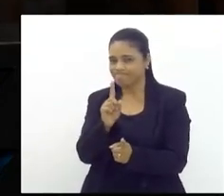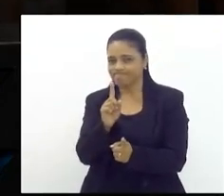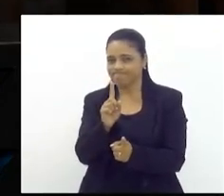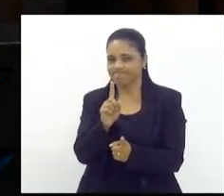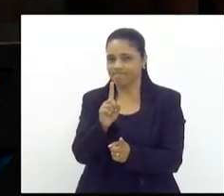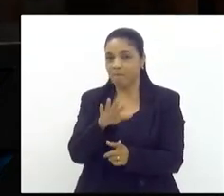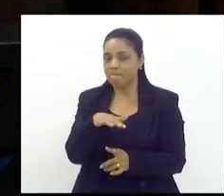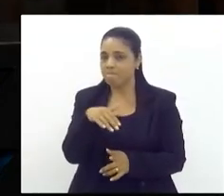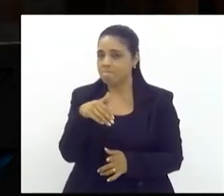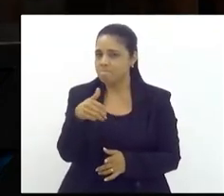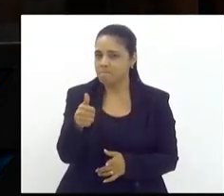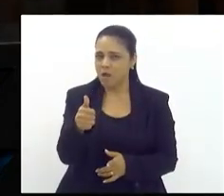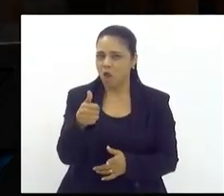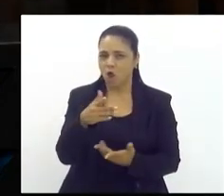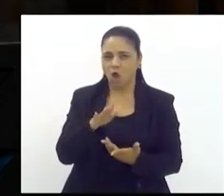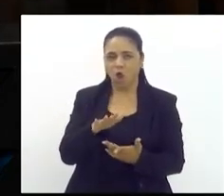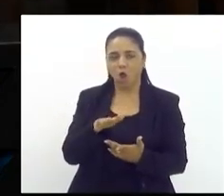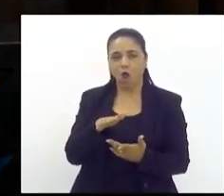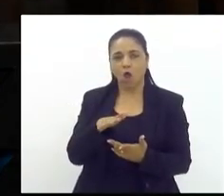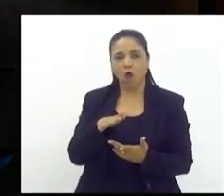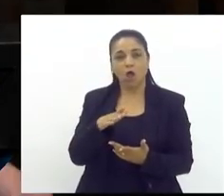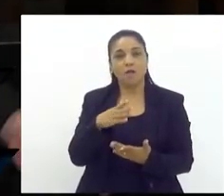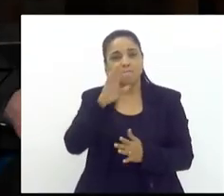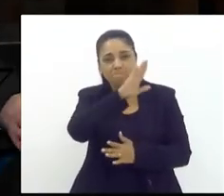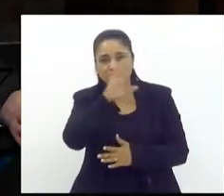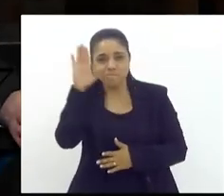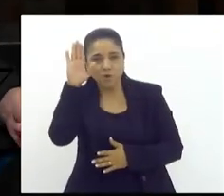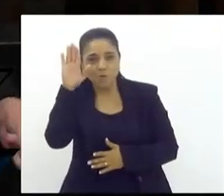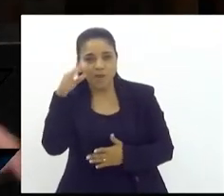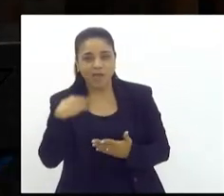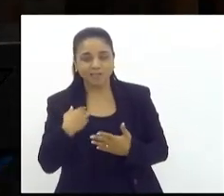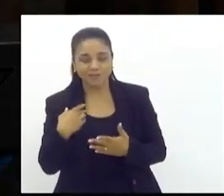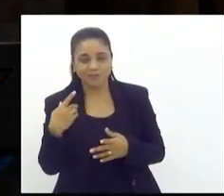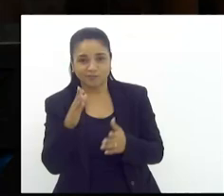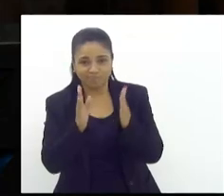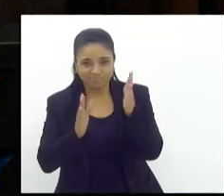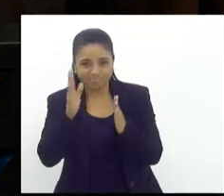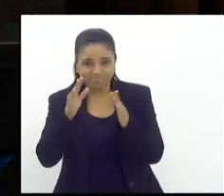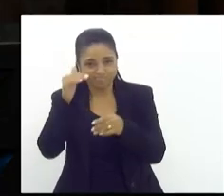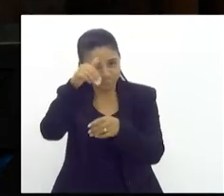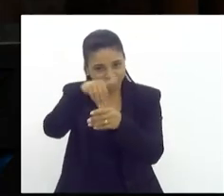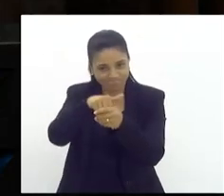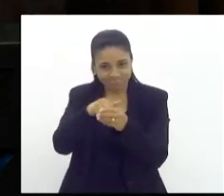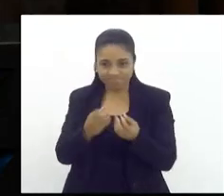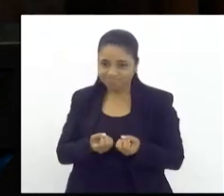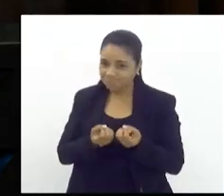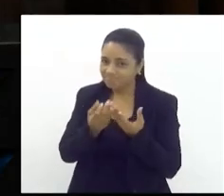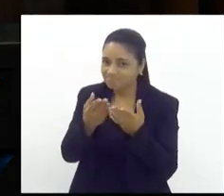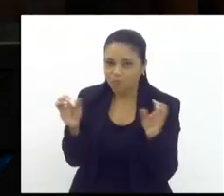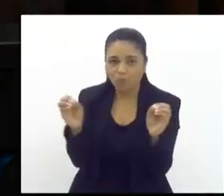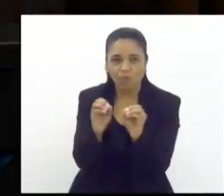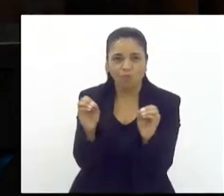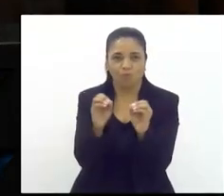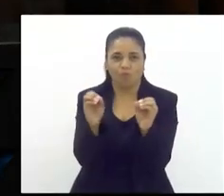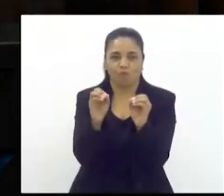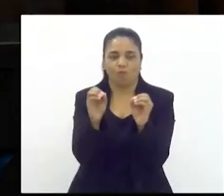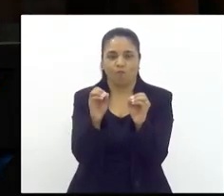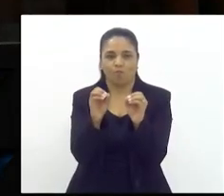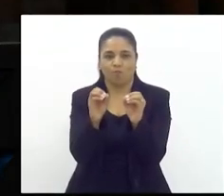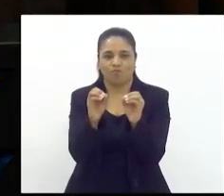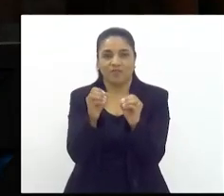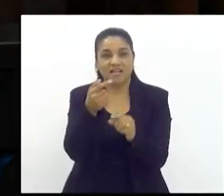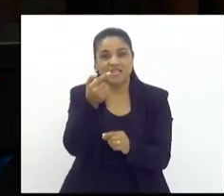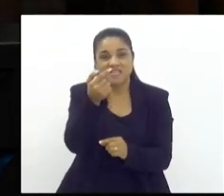o pior melhor não confia da turma que promete obra em época da eleição e depois não entrega porque são sete obras